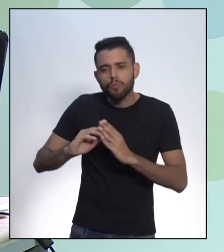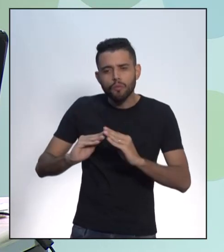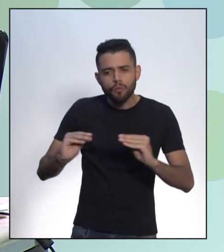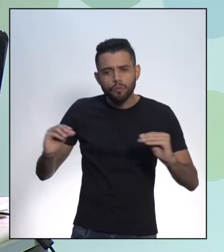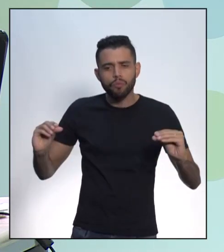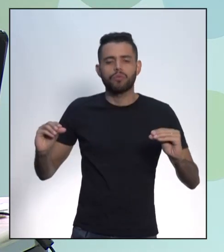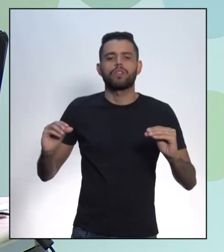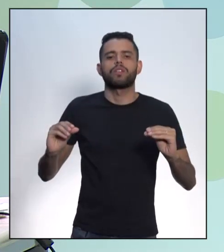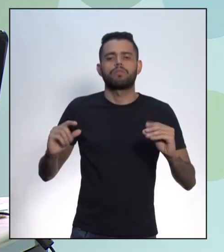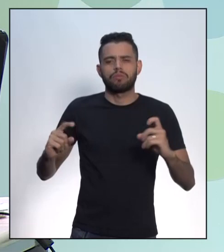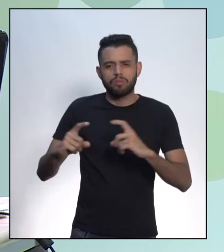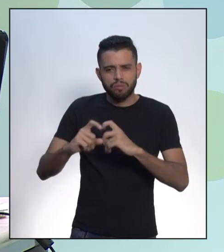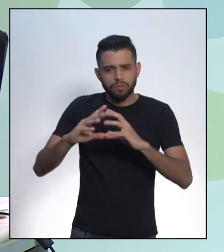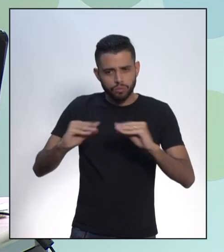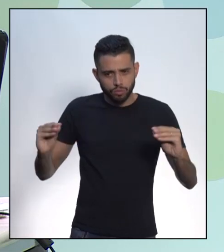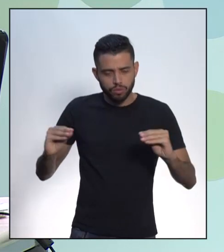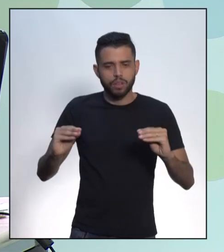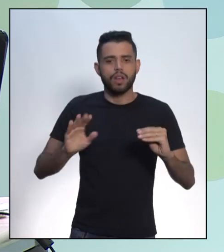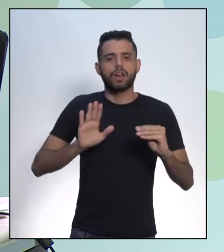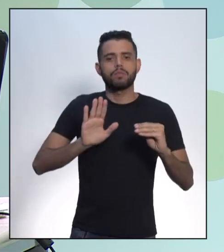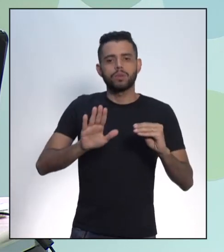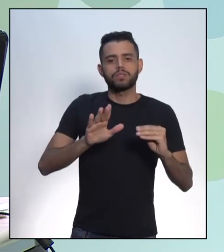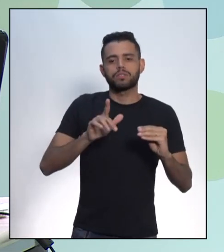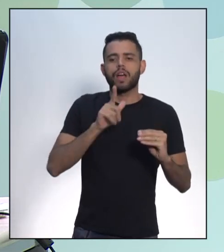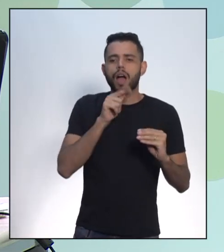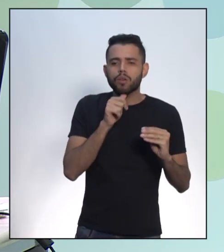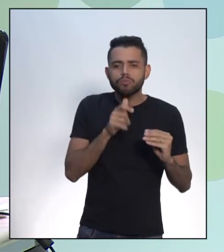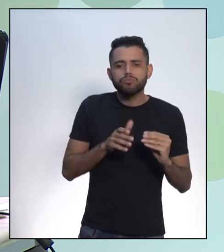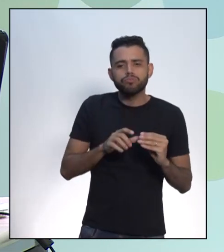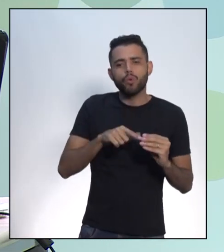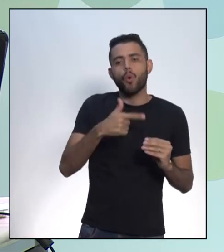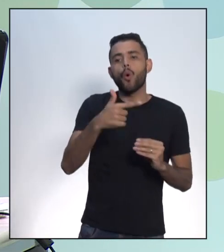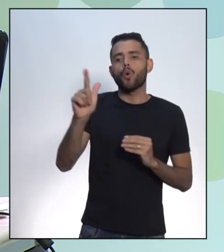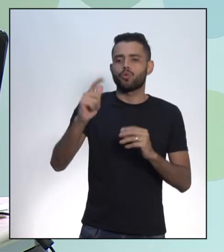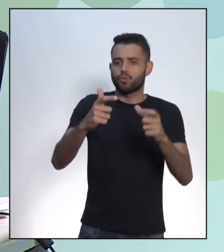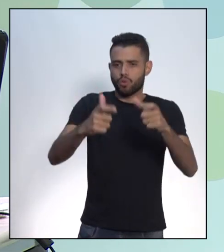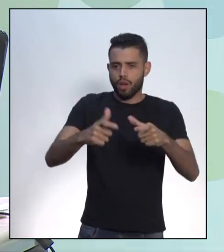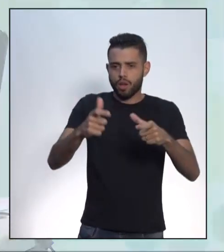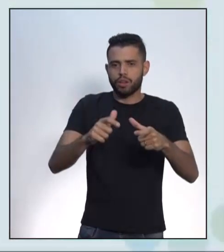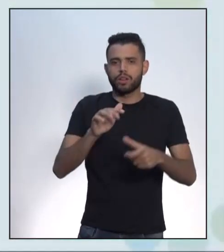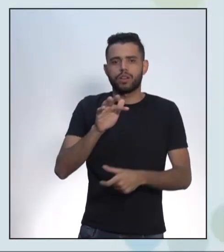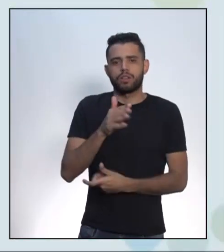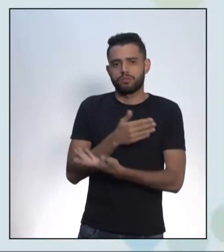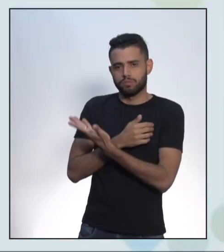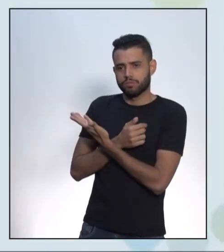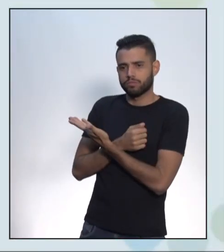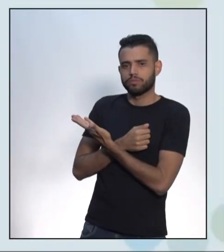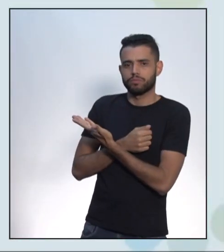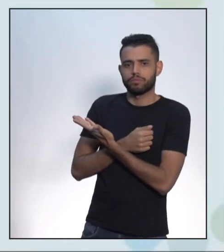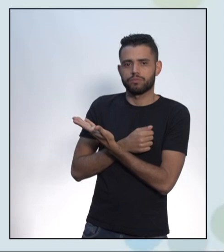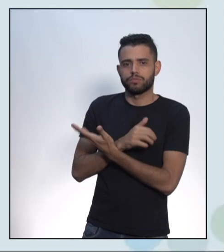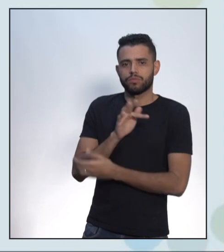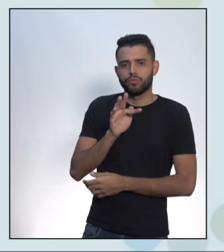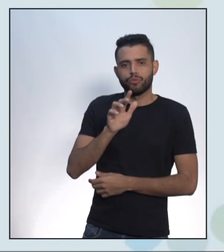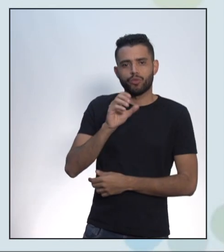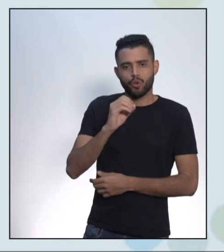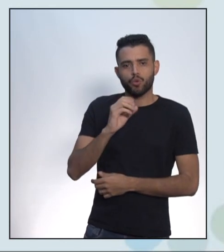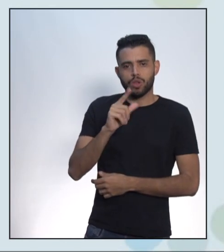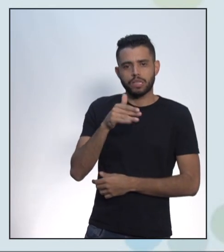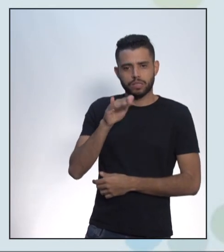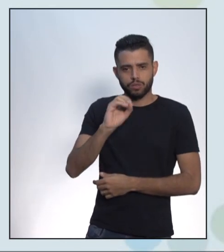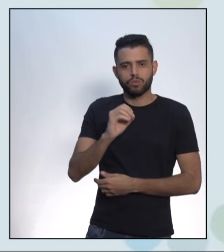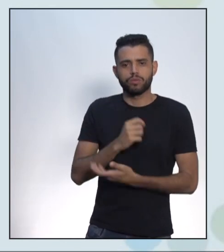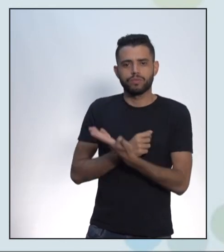para uma outra estação que nós chamamos de floculação. E nessa estação de floculação é onde nós